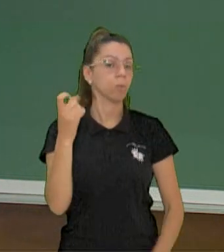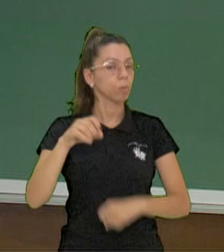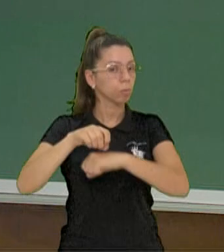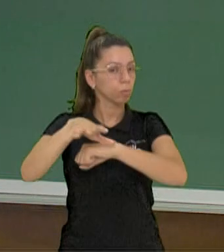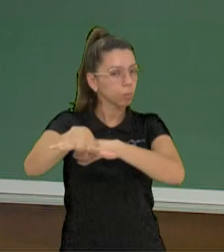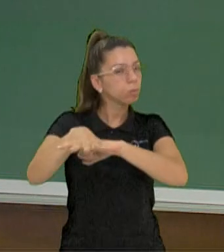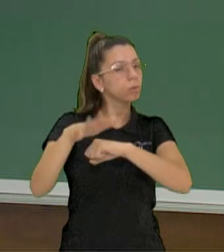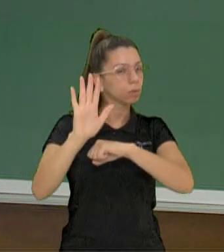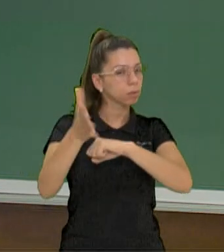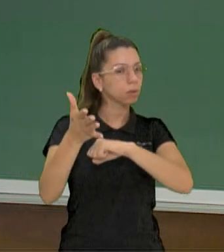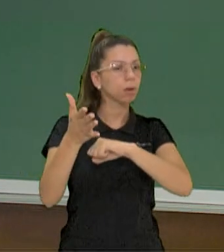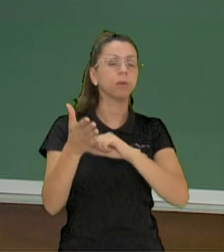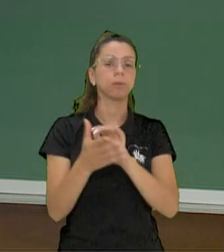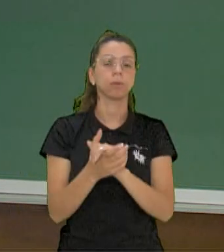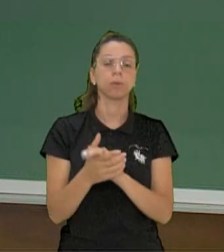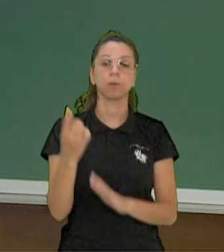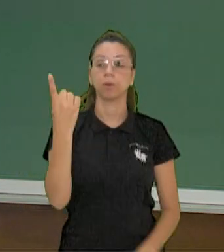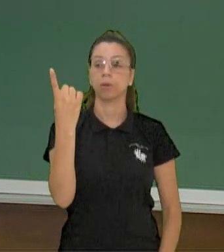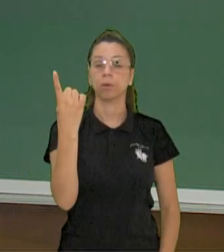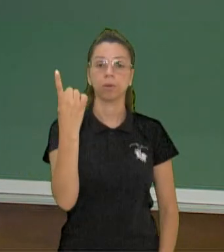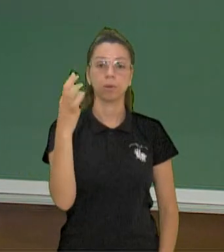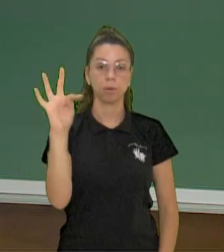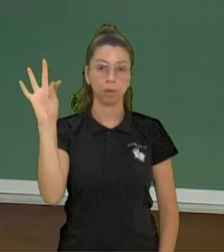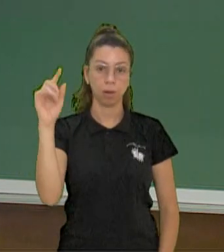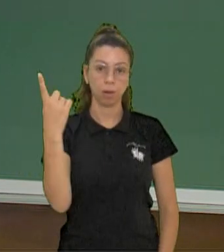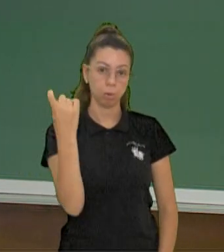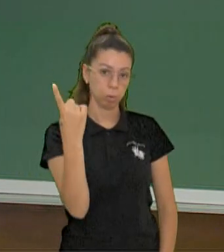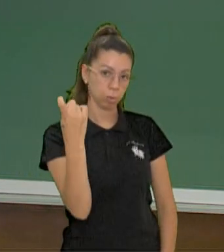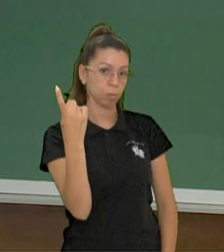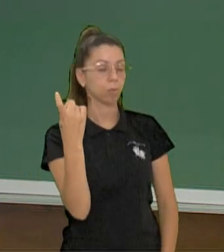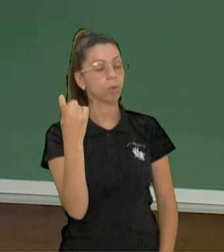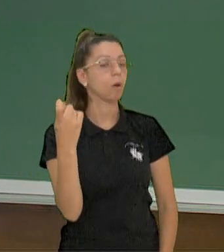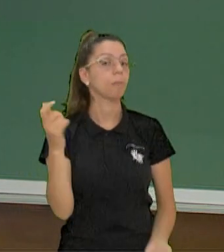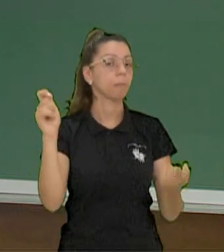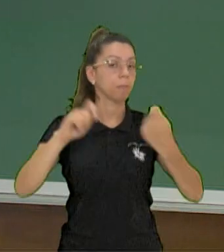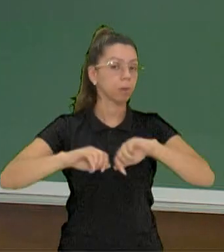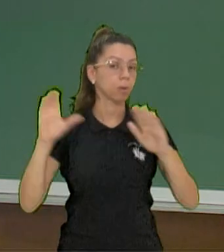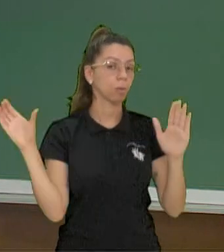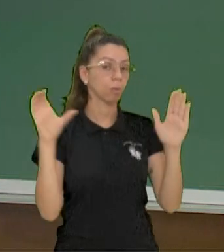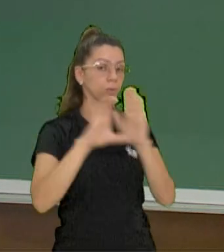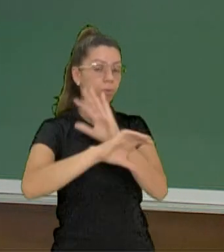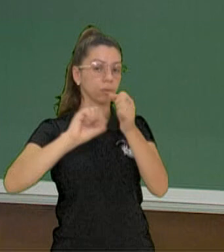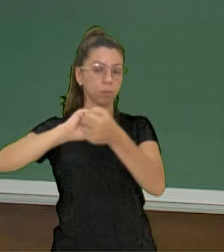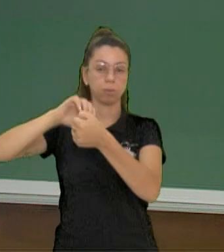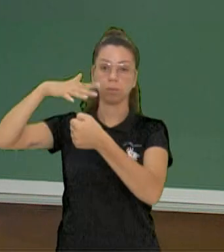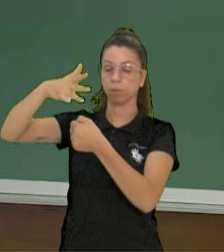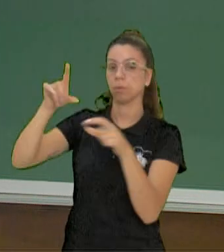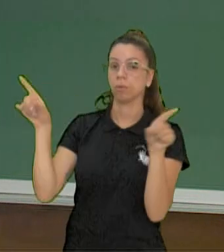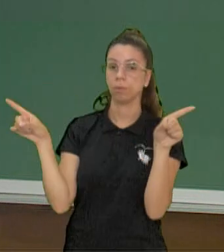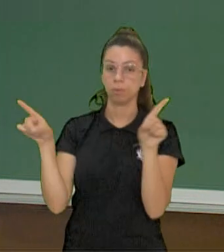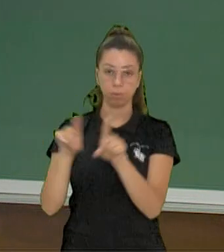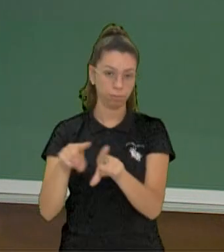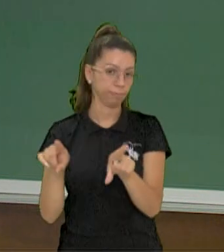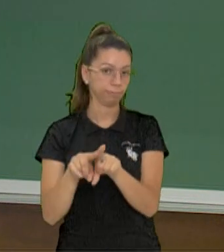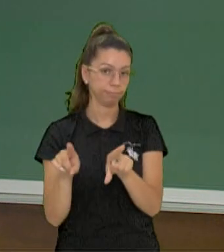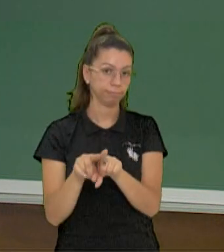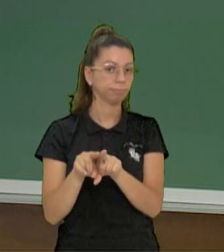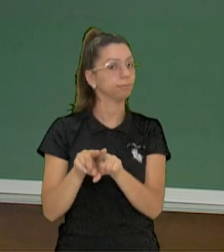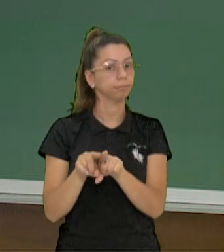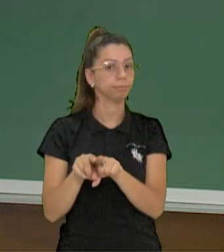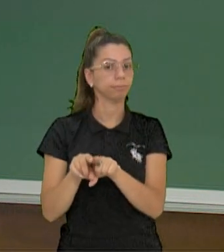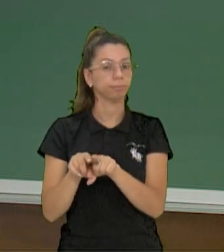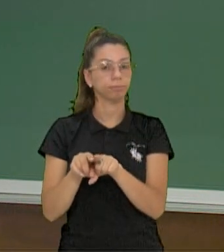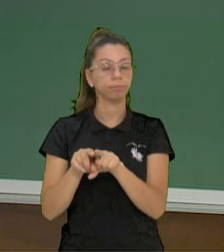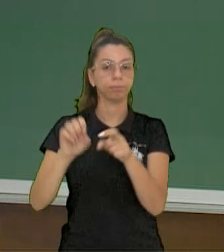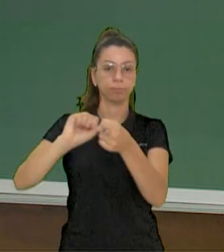pouco no quadro. Isola o t, mas precisa utilizar de propriedades de potenciação, inclusive da sistemática